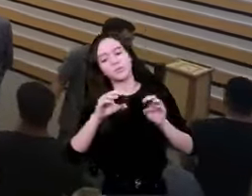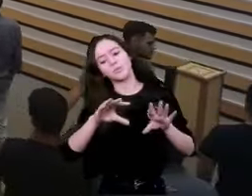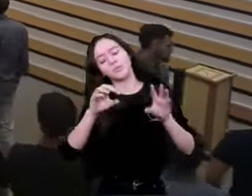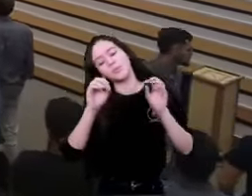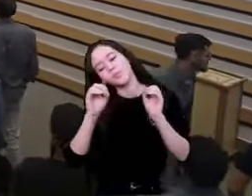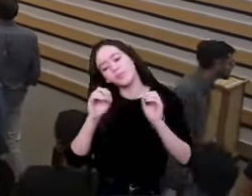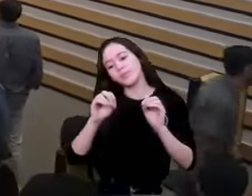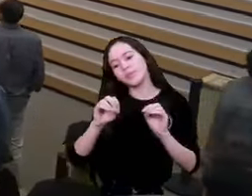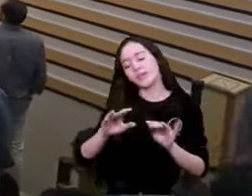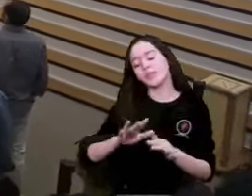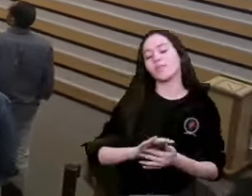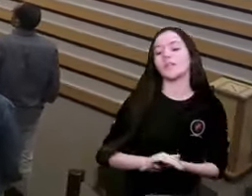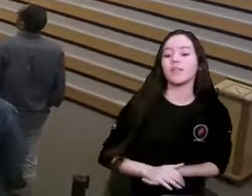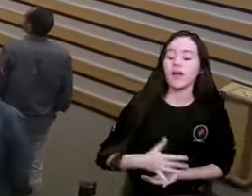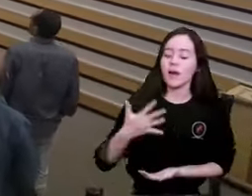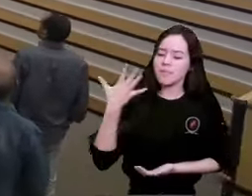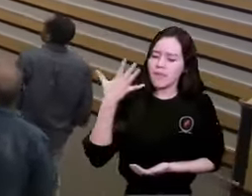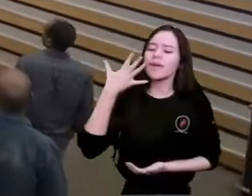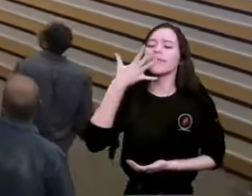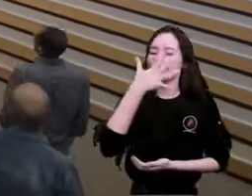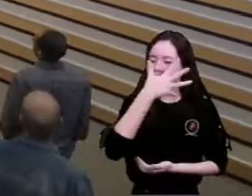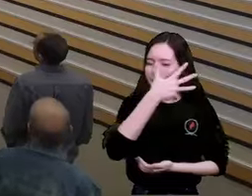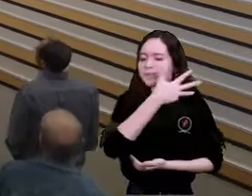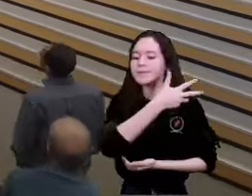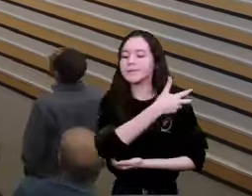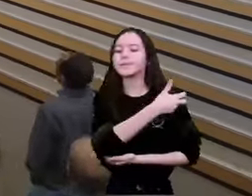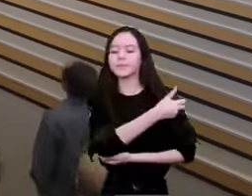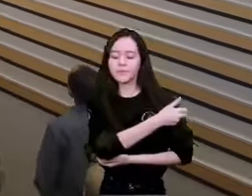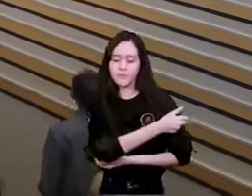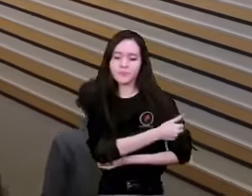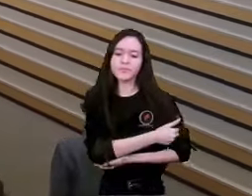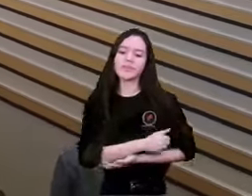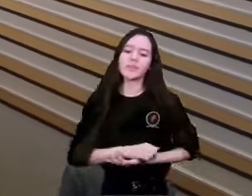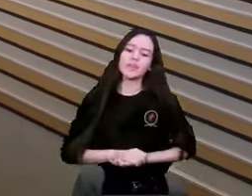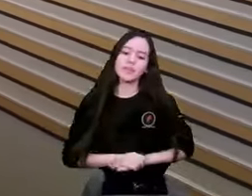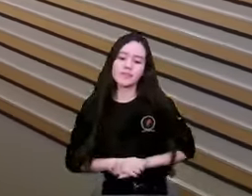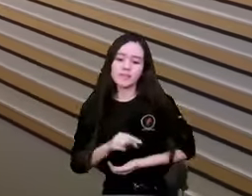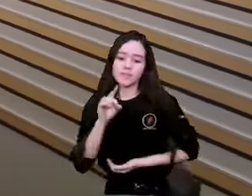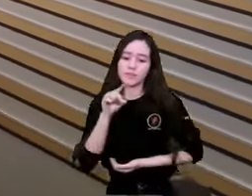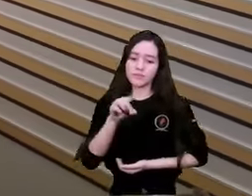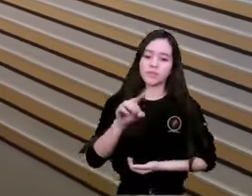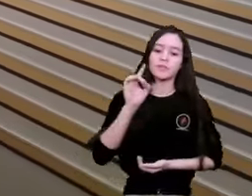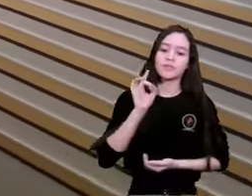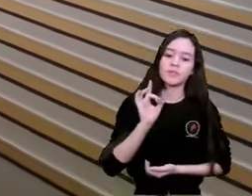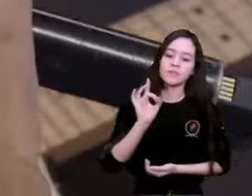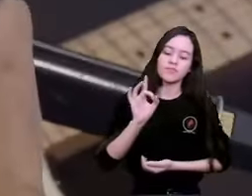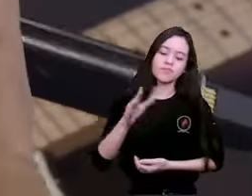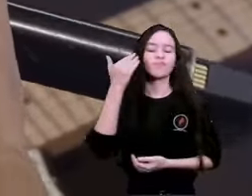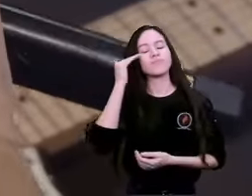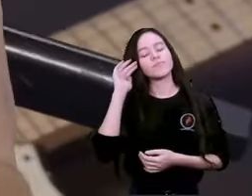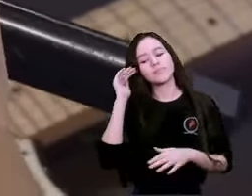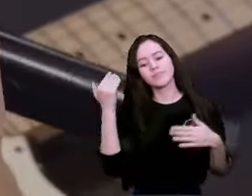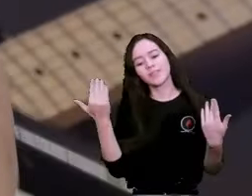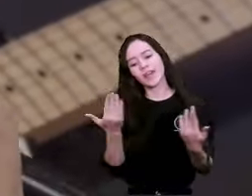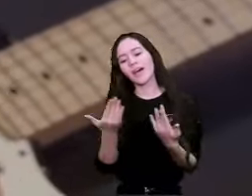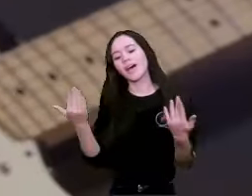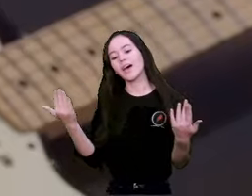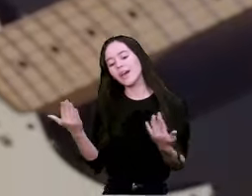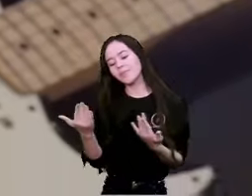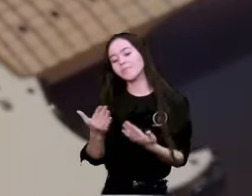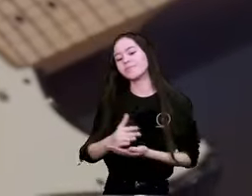ensinando, foi livramento. Você só entendeu agora.